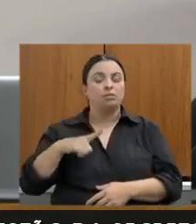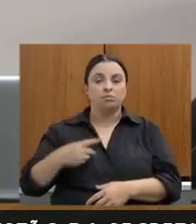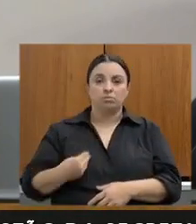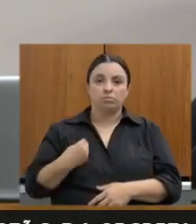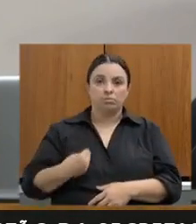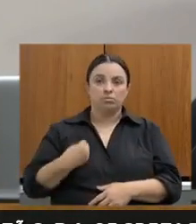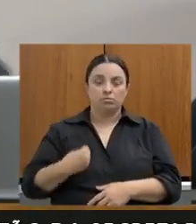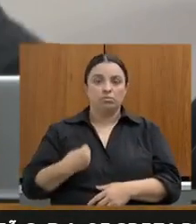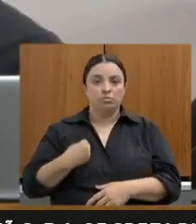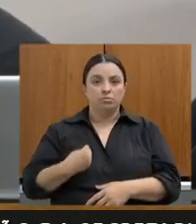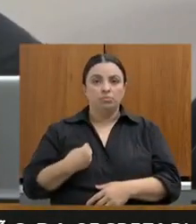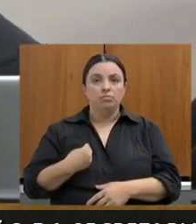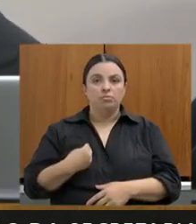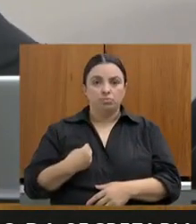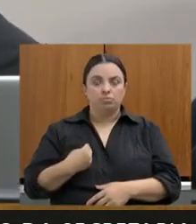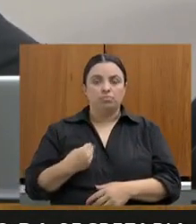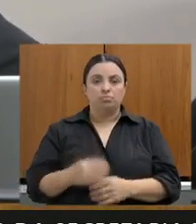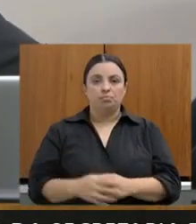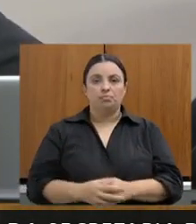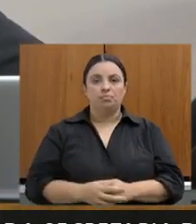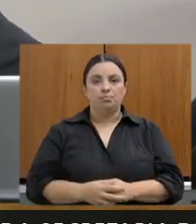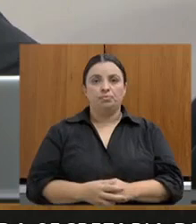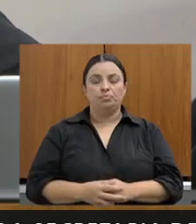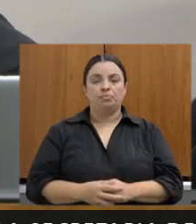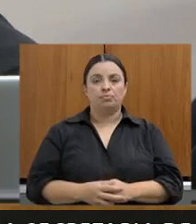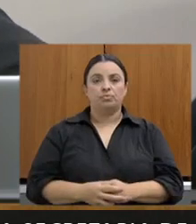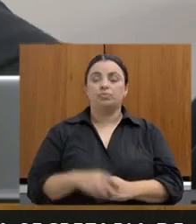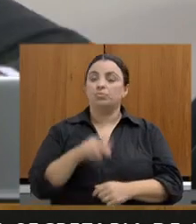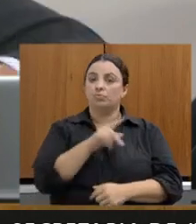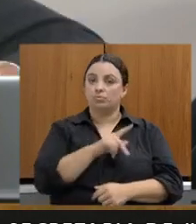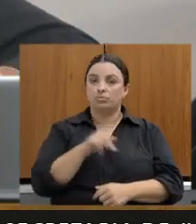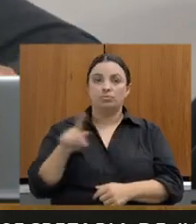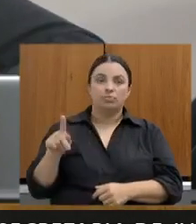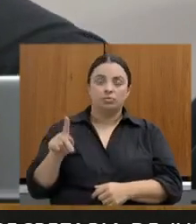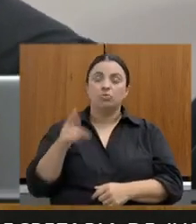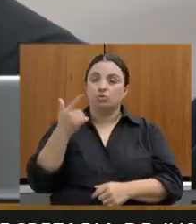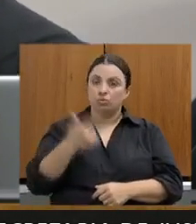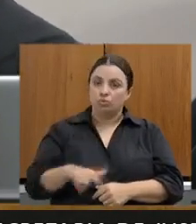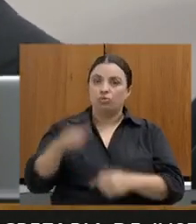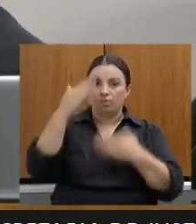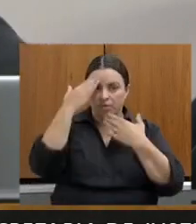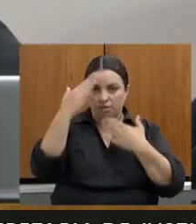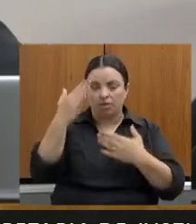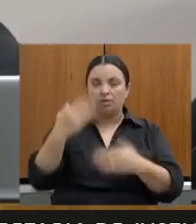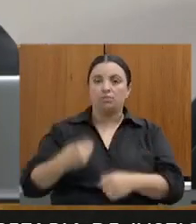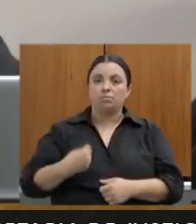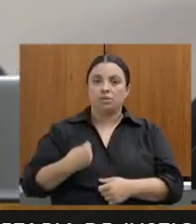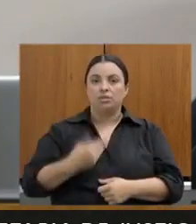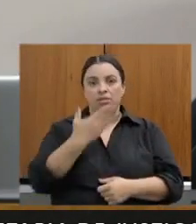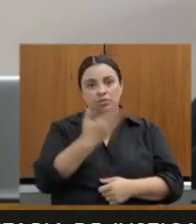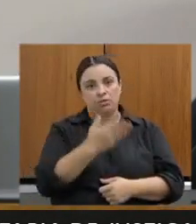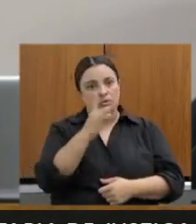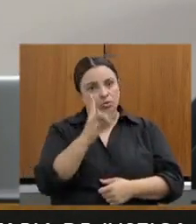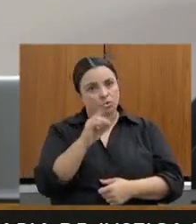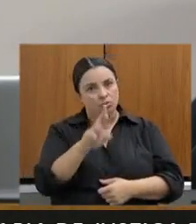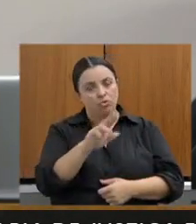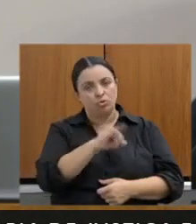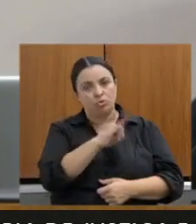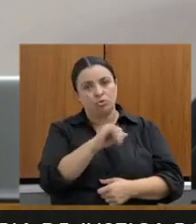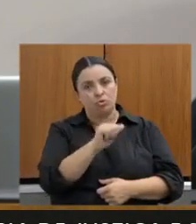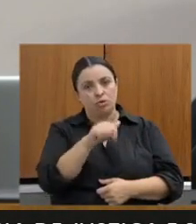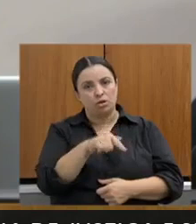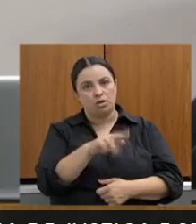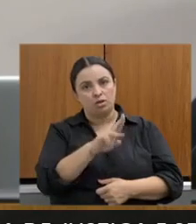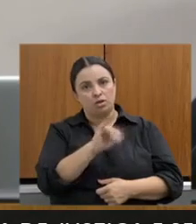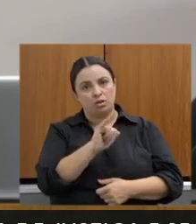encontram presentes presidência novamente agradece a presença do Dr Joaquim